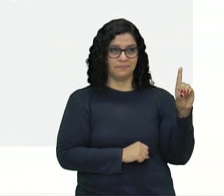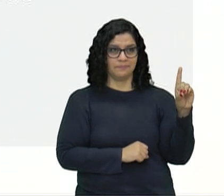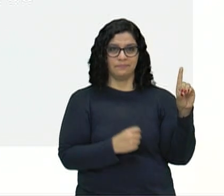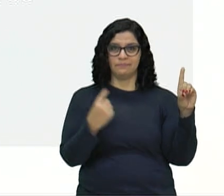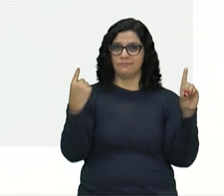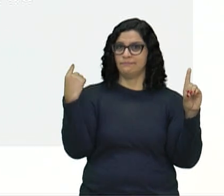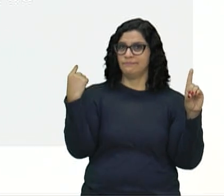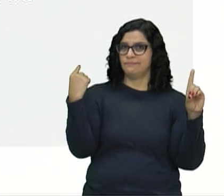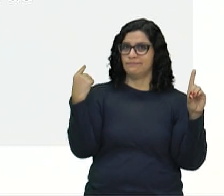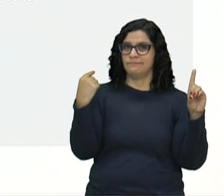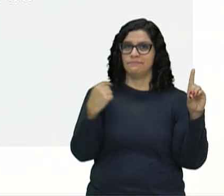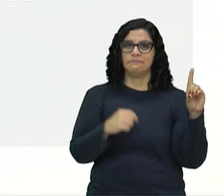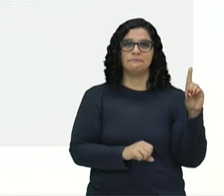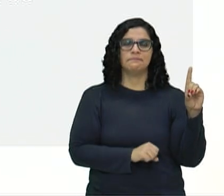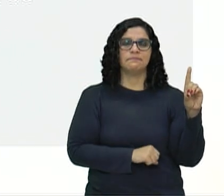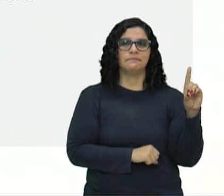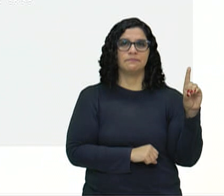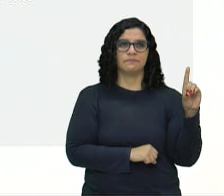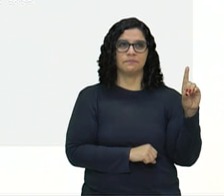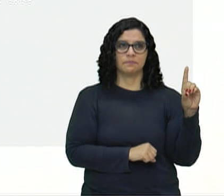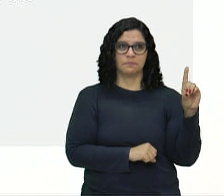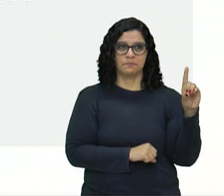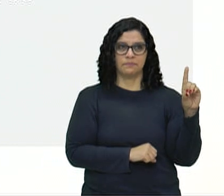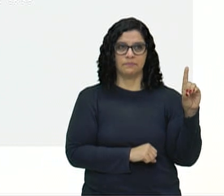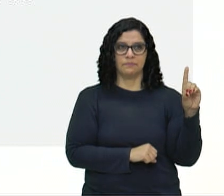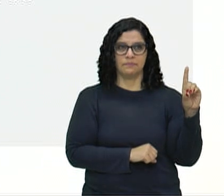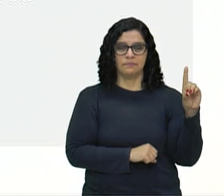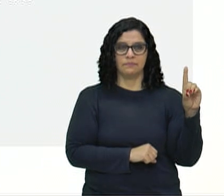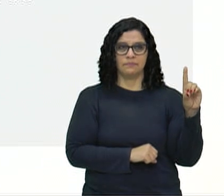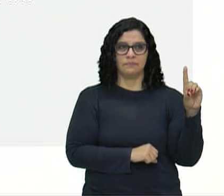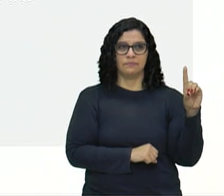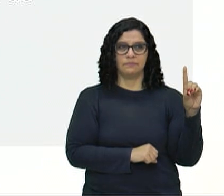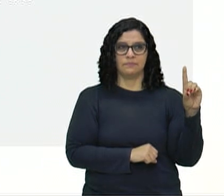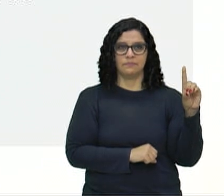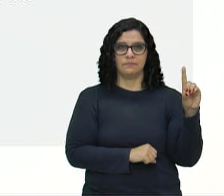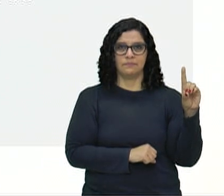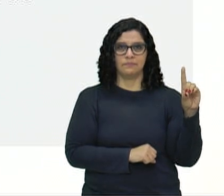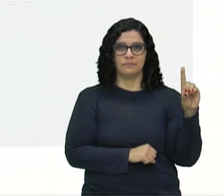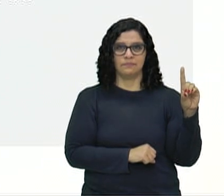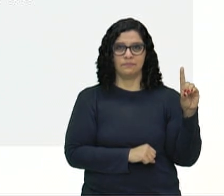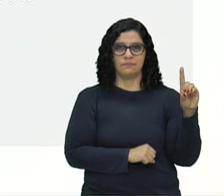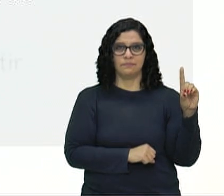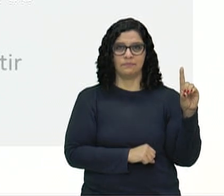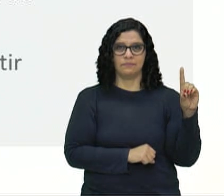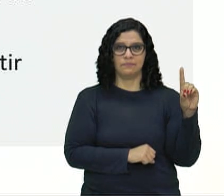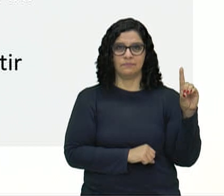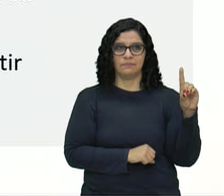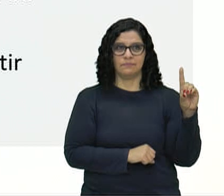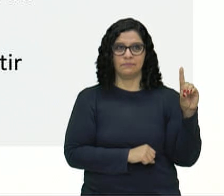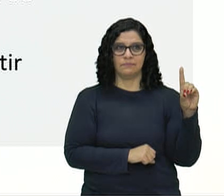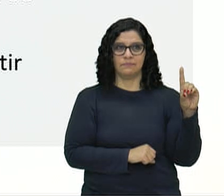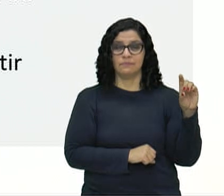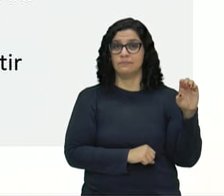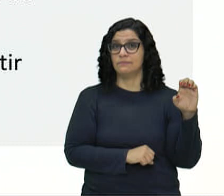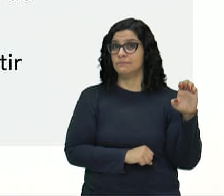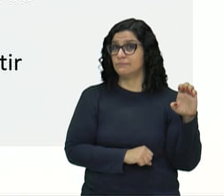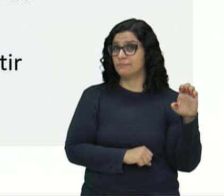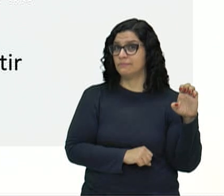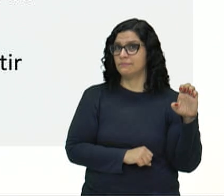D, quimiossíntese é um processo em que são produzidas moléculas de álcool etílico. Ou letra